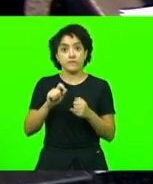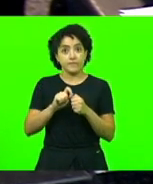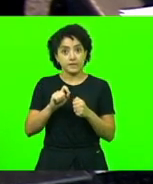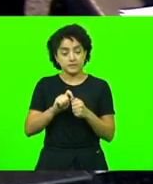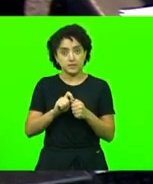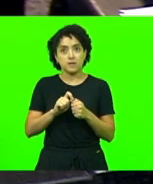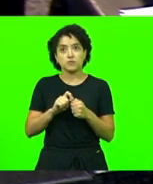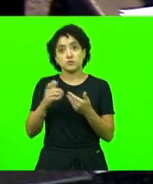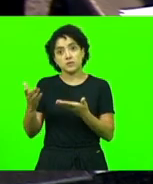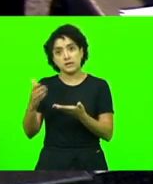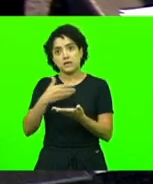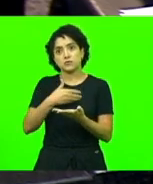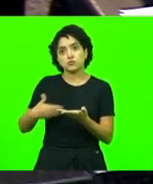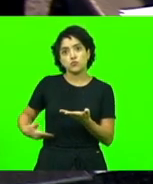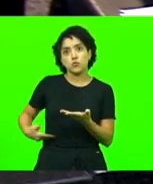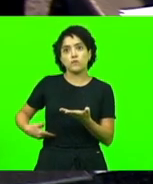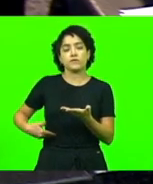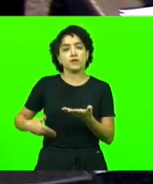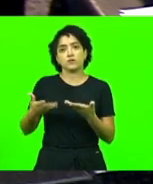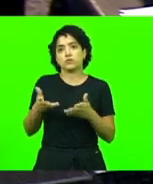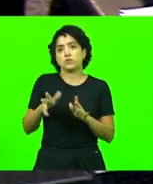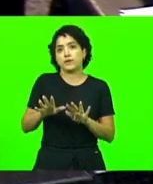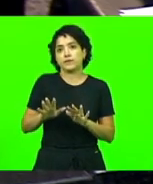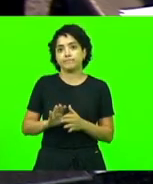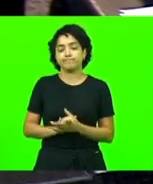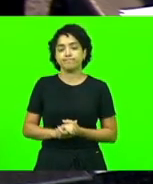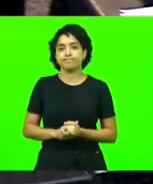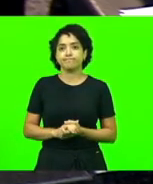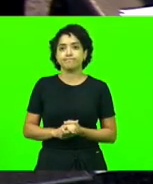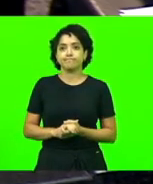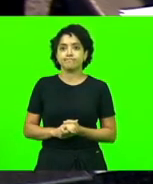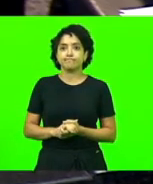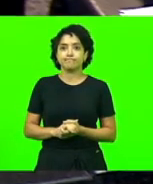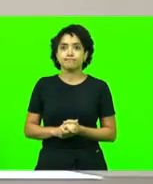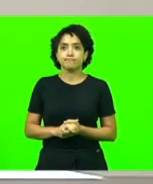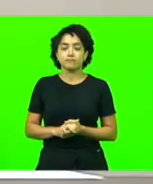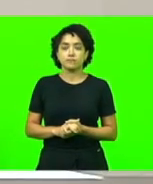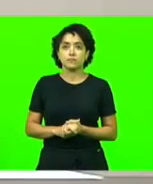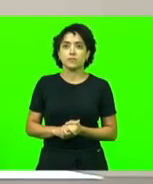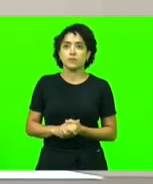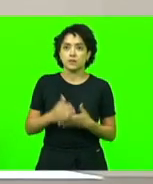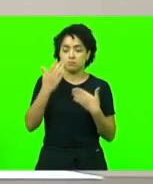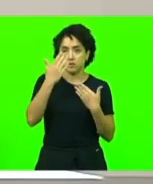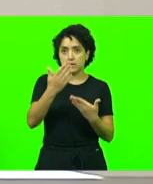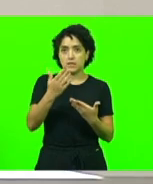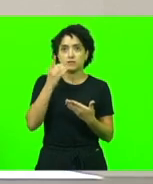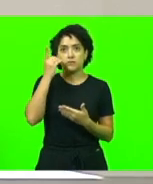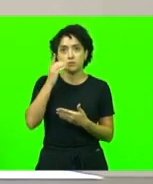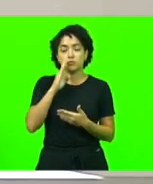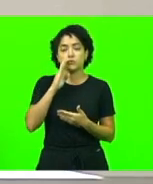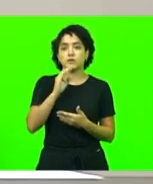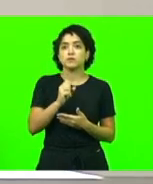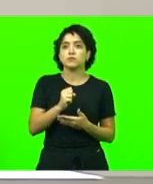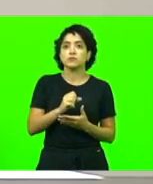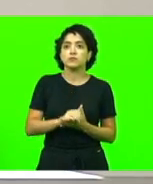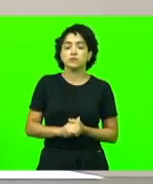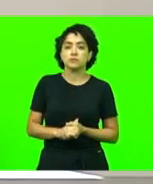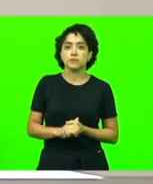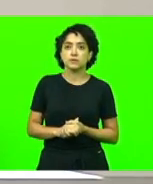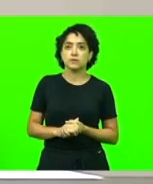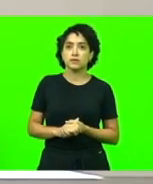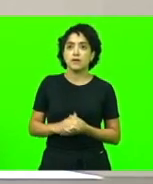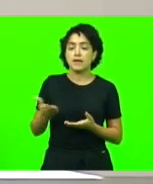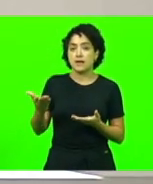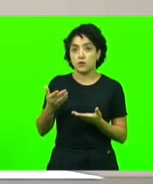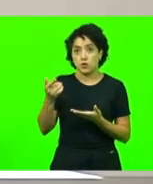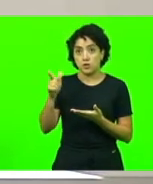o governo se recuse. Muito obrigado, presidente. Obrigado, deputado Bruno Souza. O